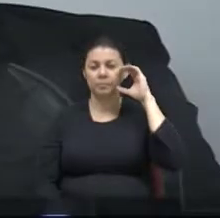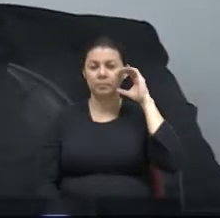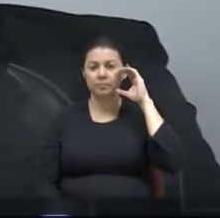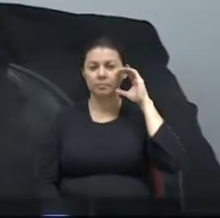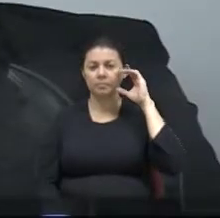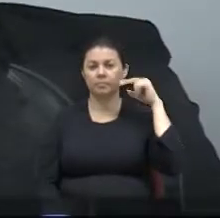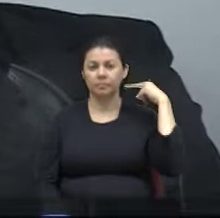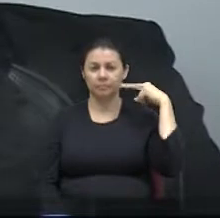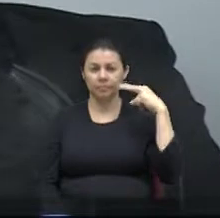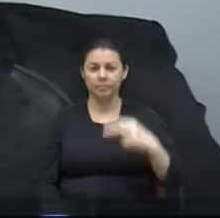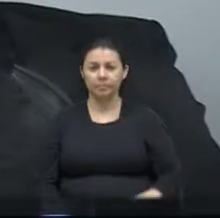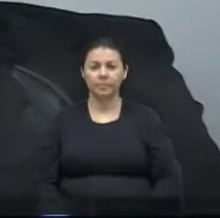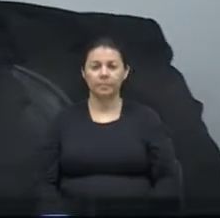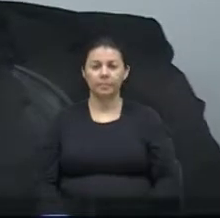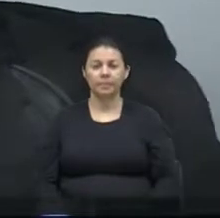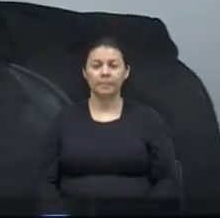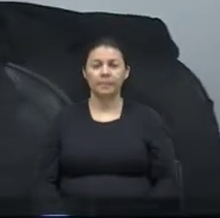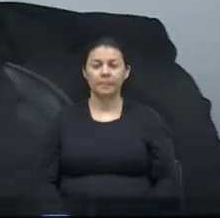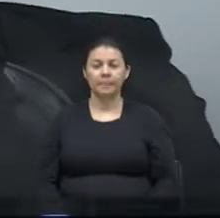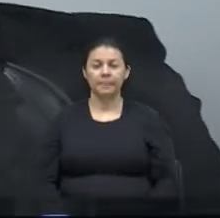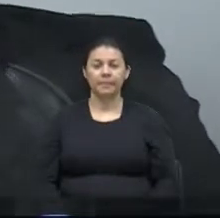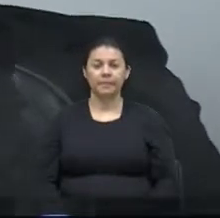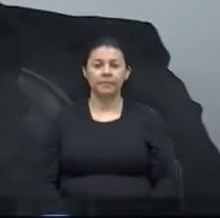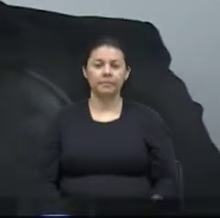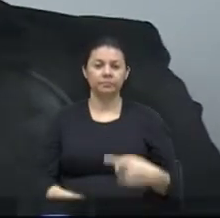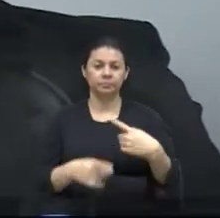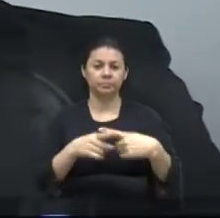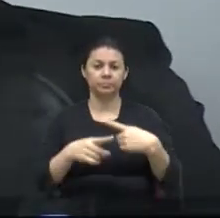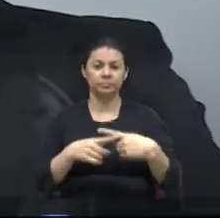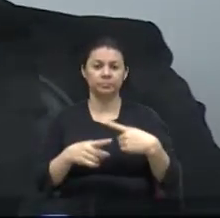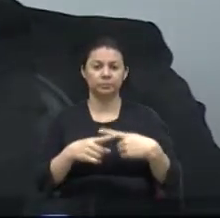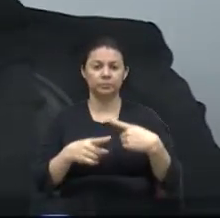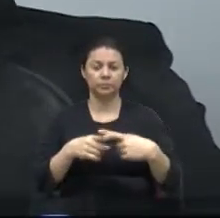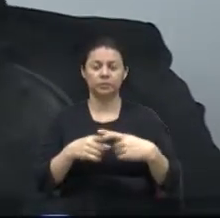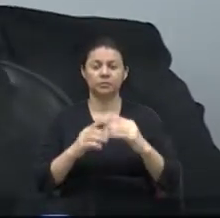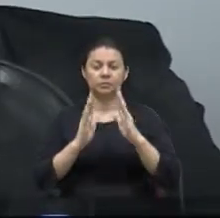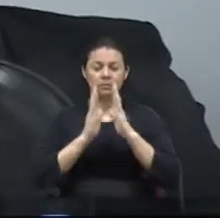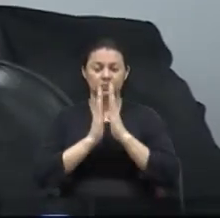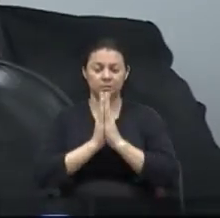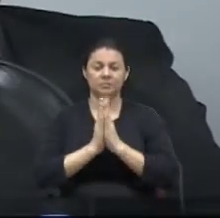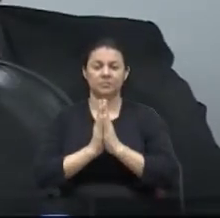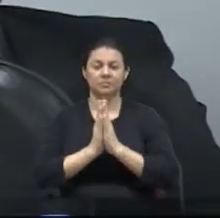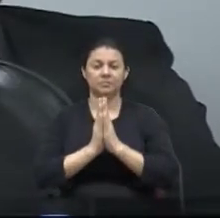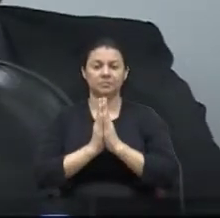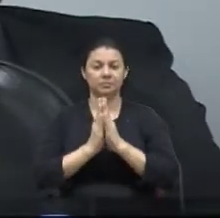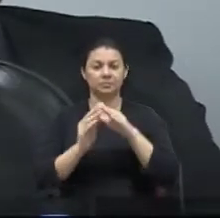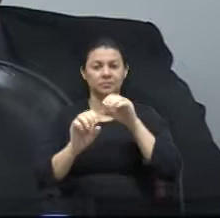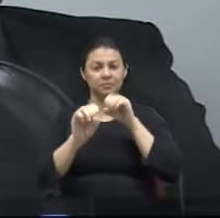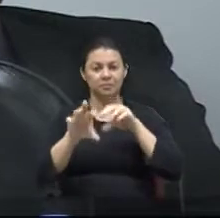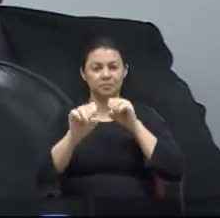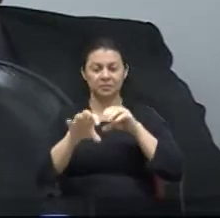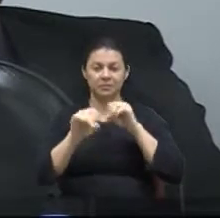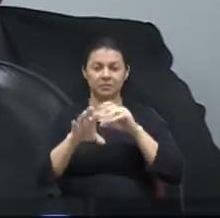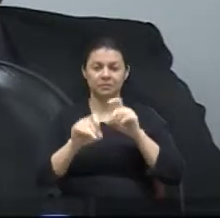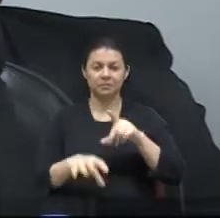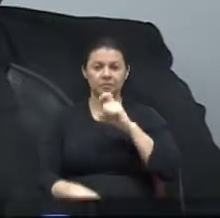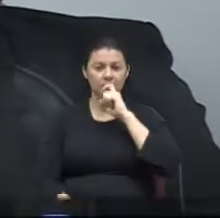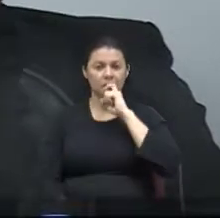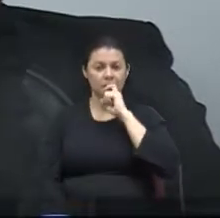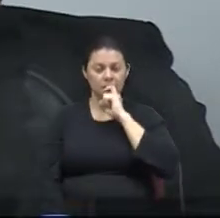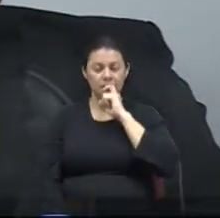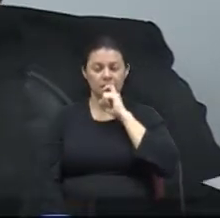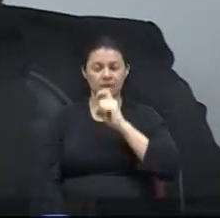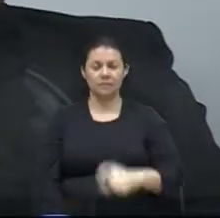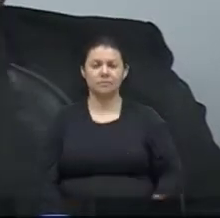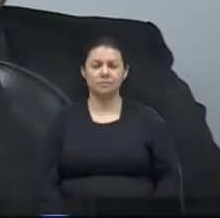nós costumamos dizer que a inveja é algo do mal mas hoje sinto inveja santa